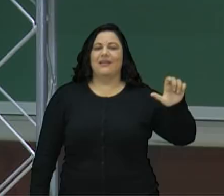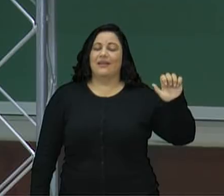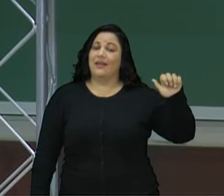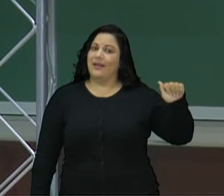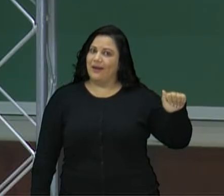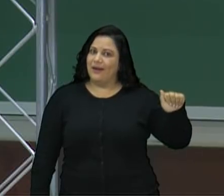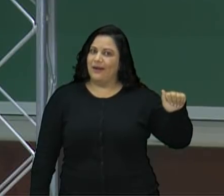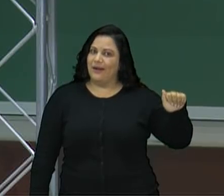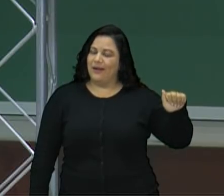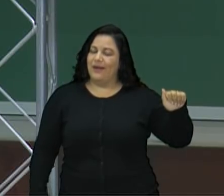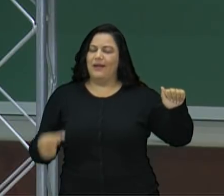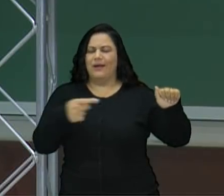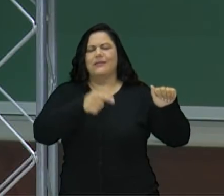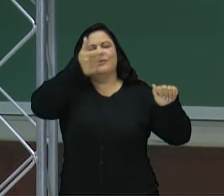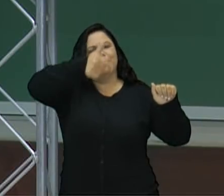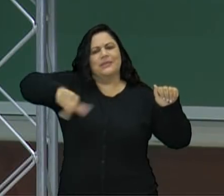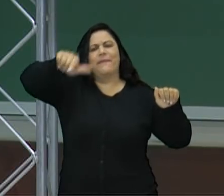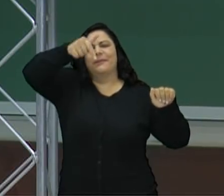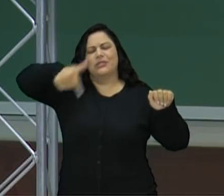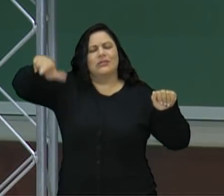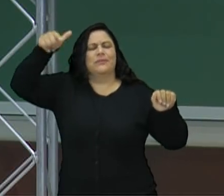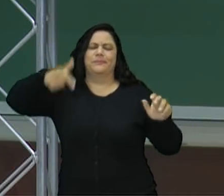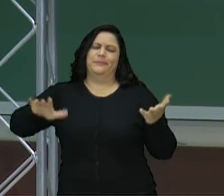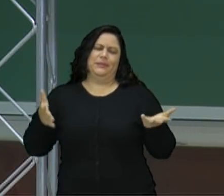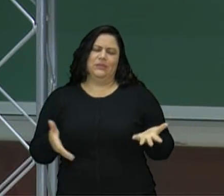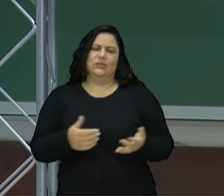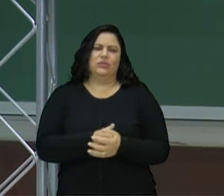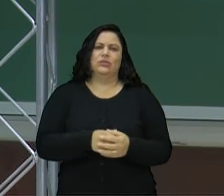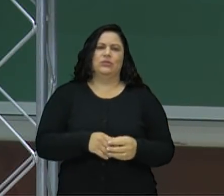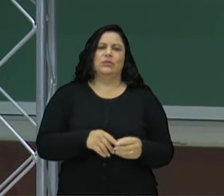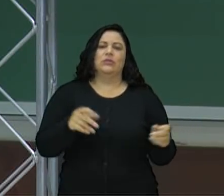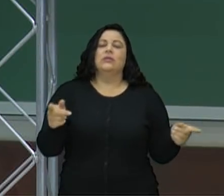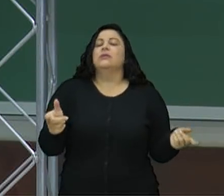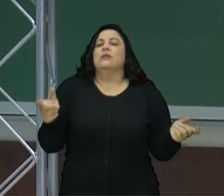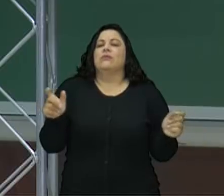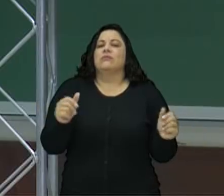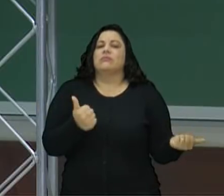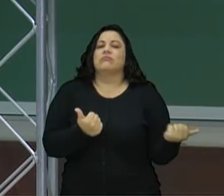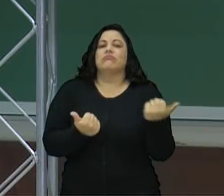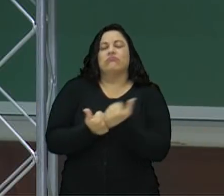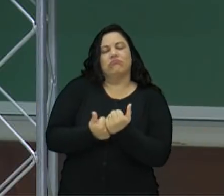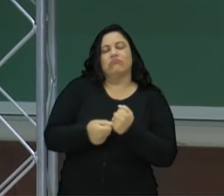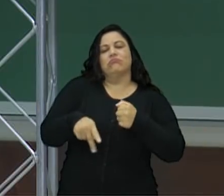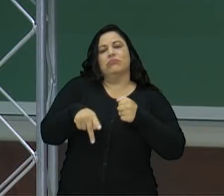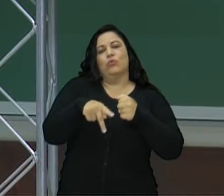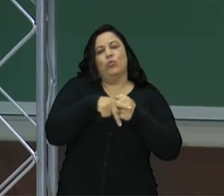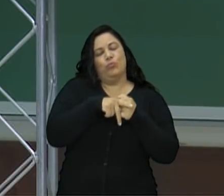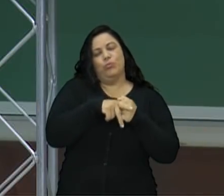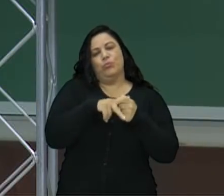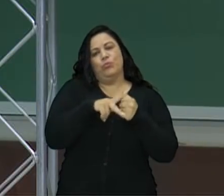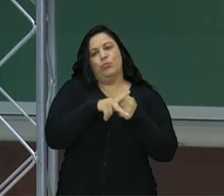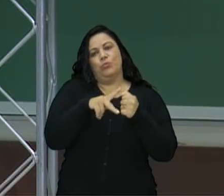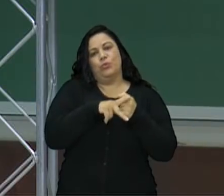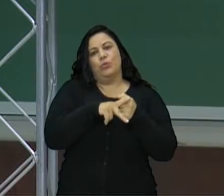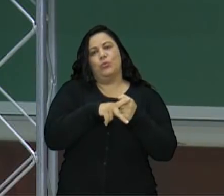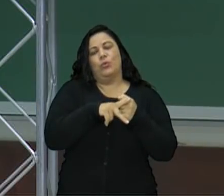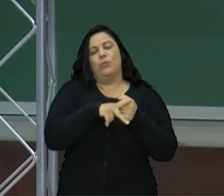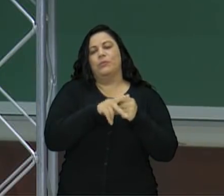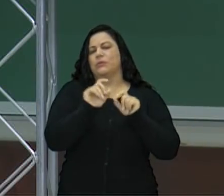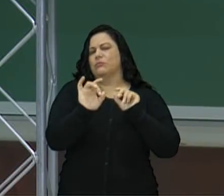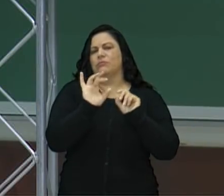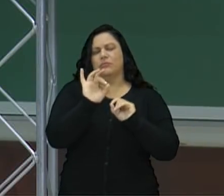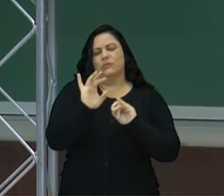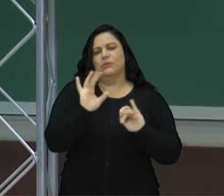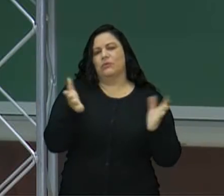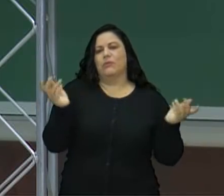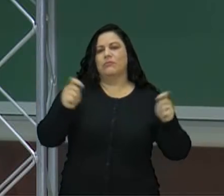né? Não é necessário repetir tudo isso novamente. Então, eu substituo por um pronome pessoal, ela, nesse caso, né? E tenho ali a referência